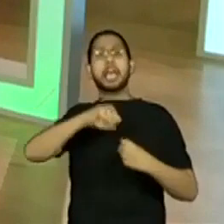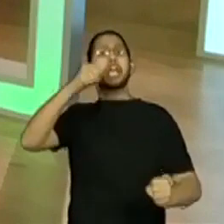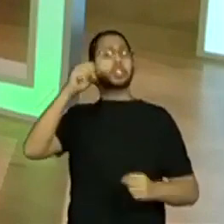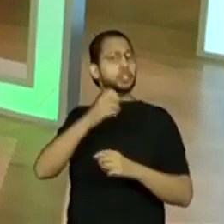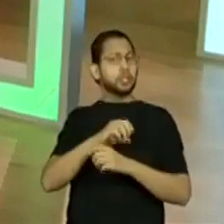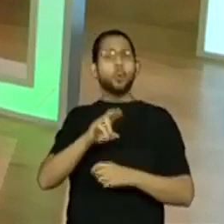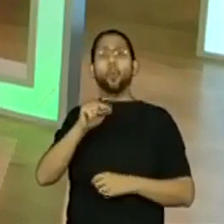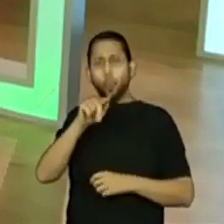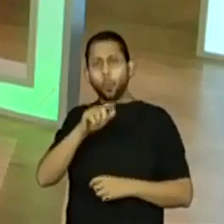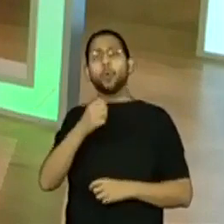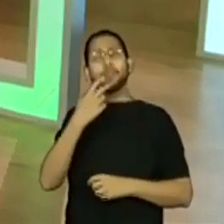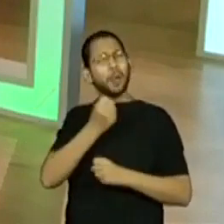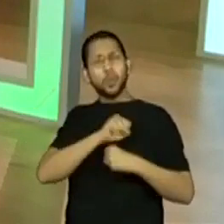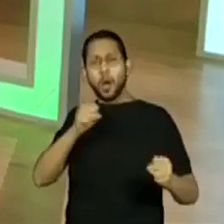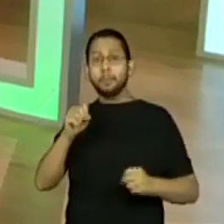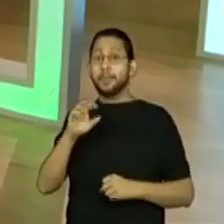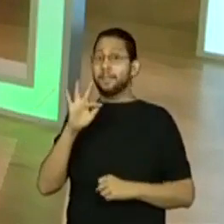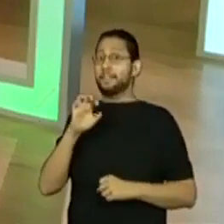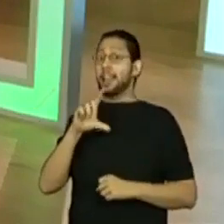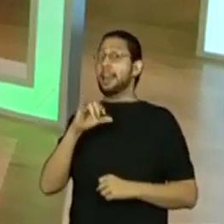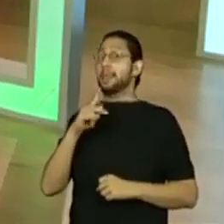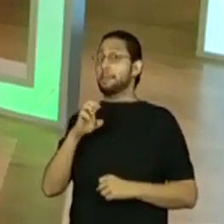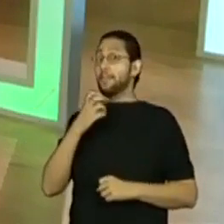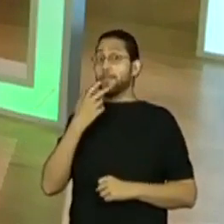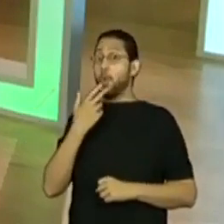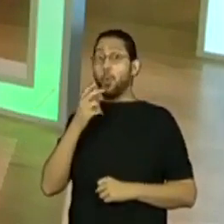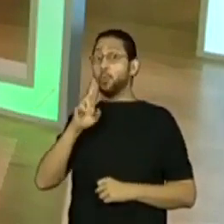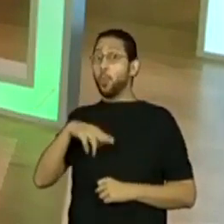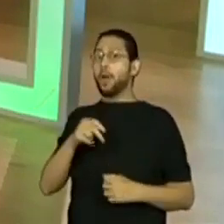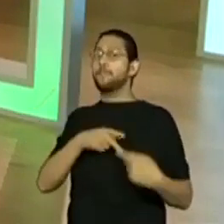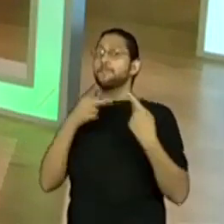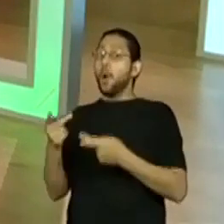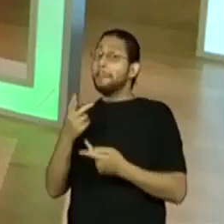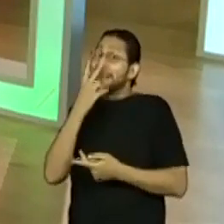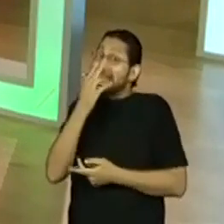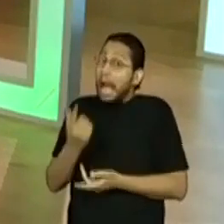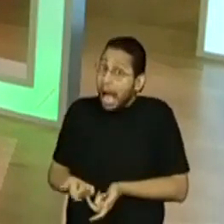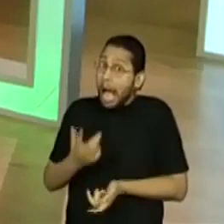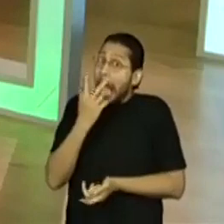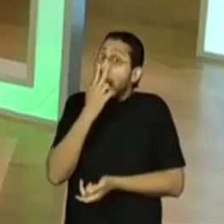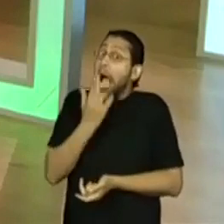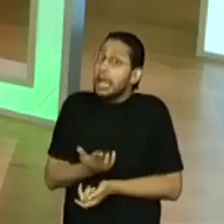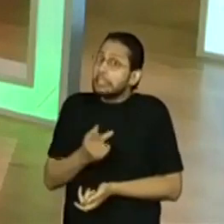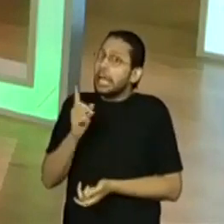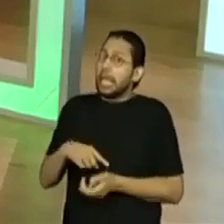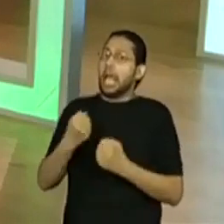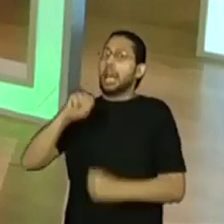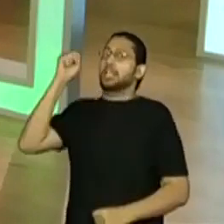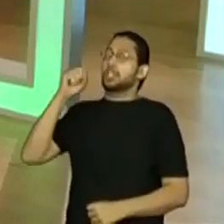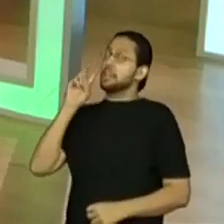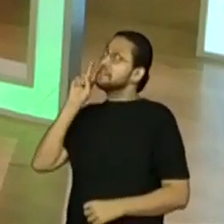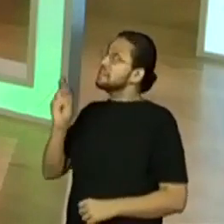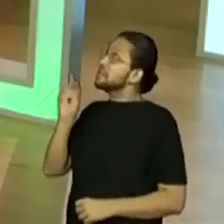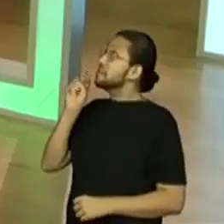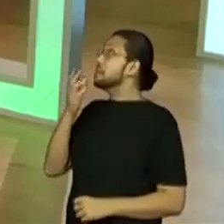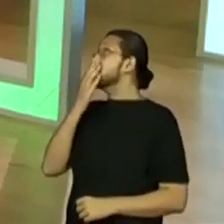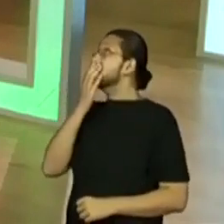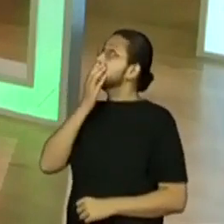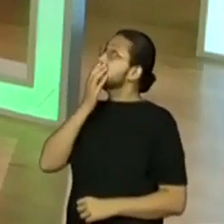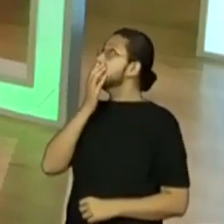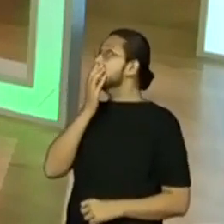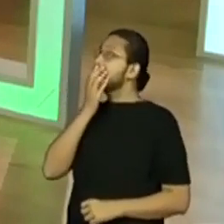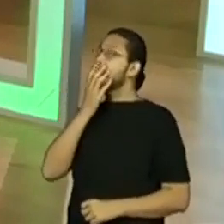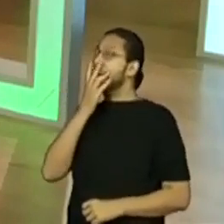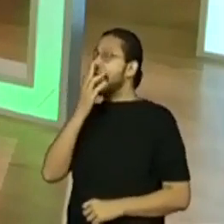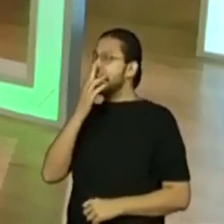ela. O Felipe nunca foi, mas sabe o que ele diz? Que deve ser. Ele deve ter olhado bem essa imagem, já deve ter considerado em relação